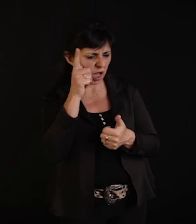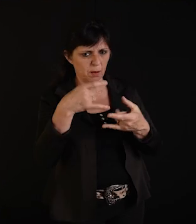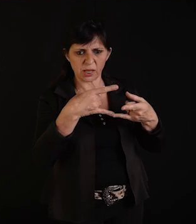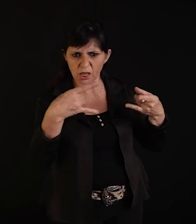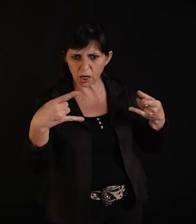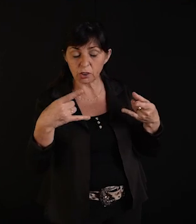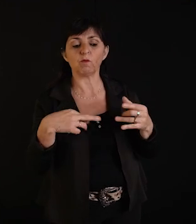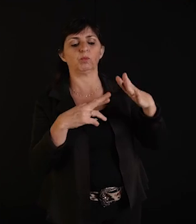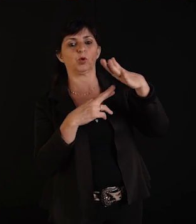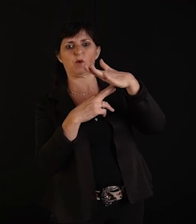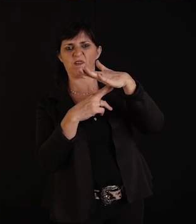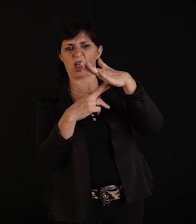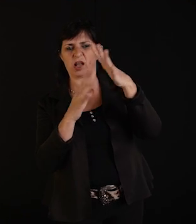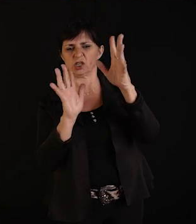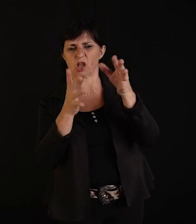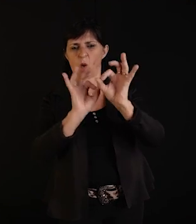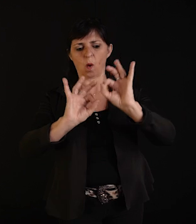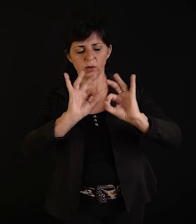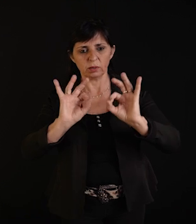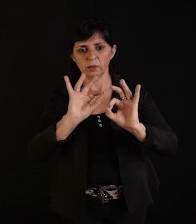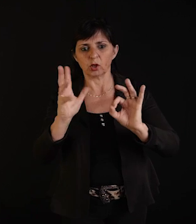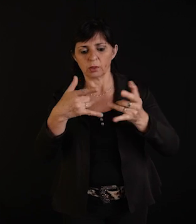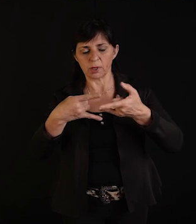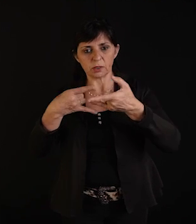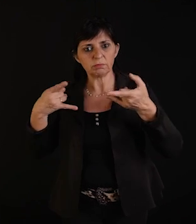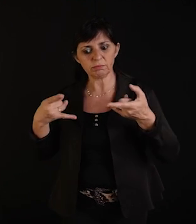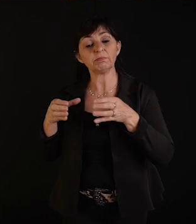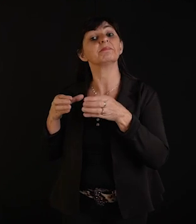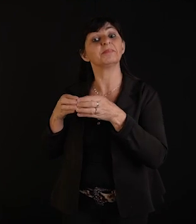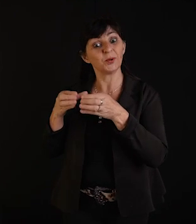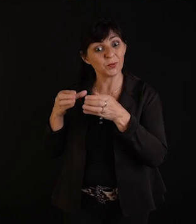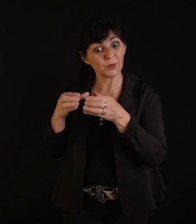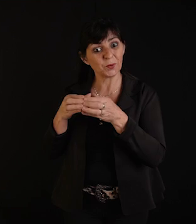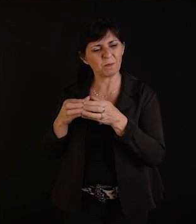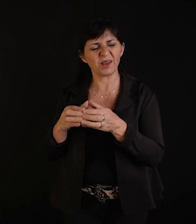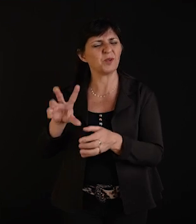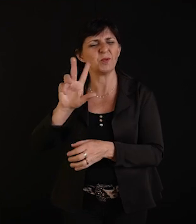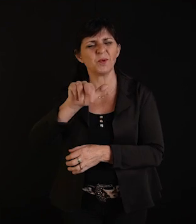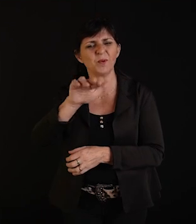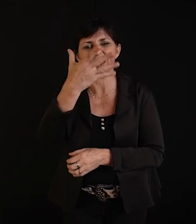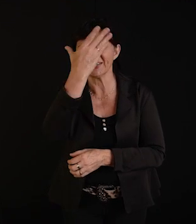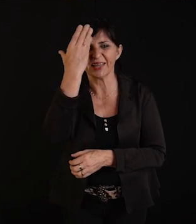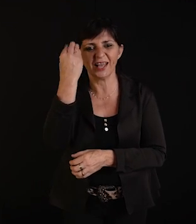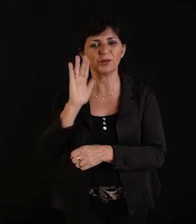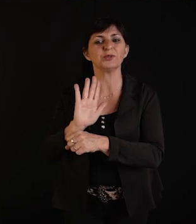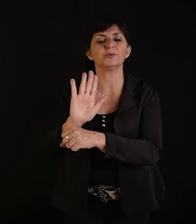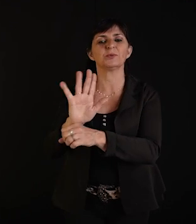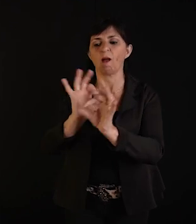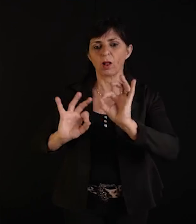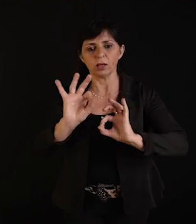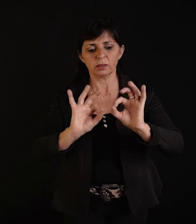na rodoviária e encaminhei todas as passagens para os monarcas ir para Campo Grande. E se ficou gravado para mim, né? Eles chegaram lá, encaminhei eles